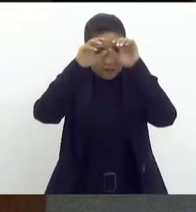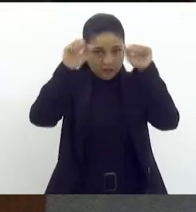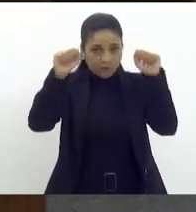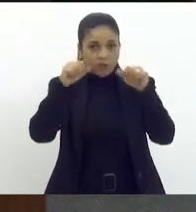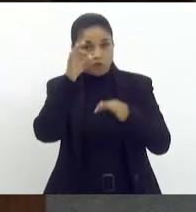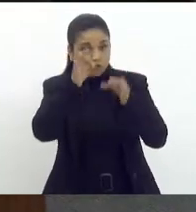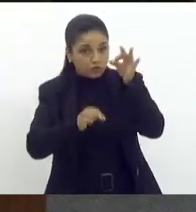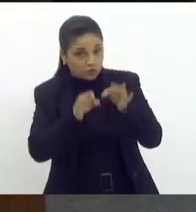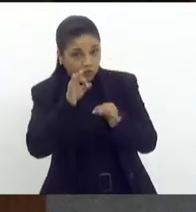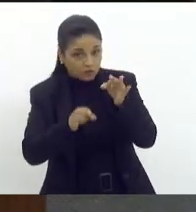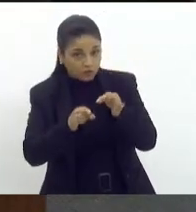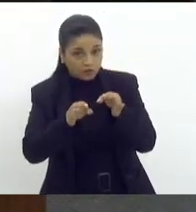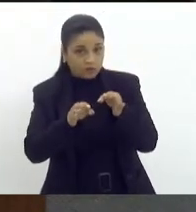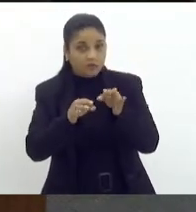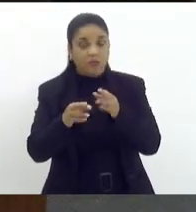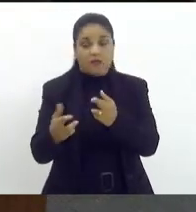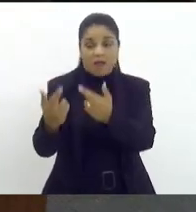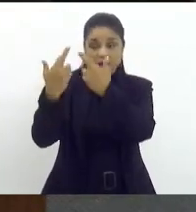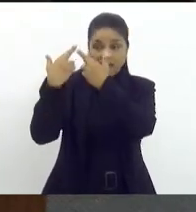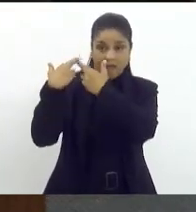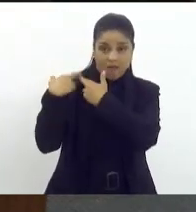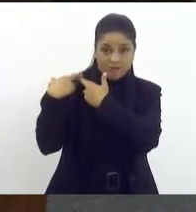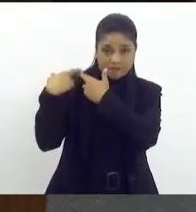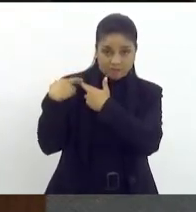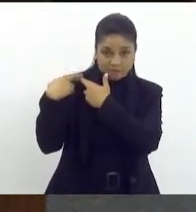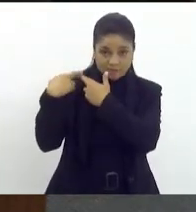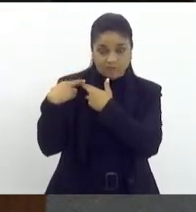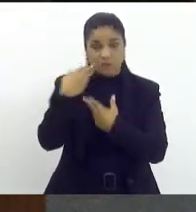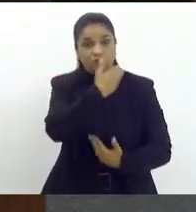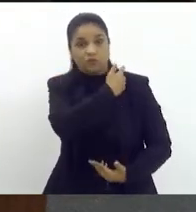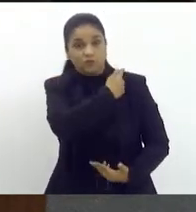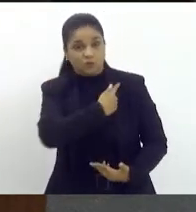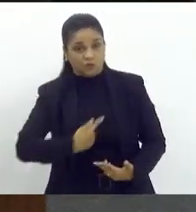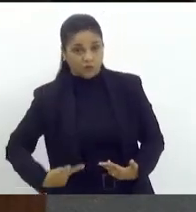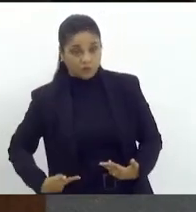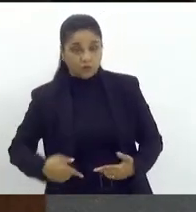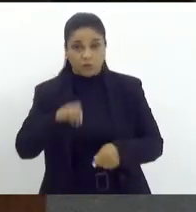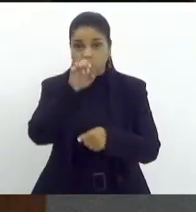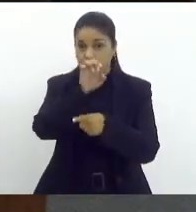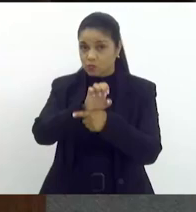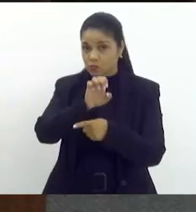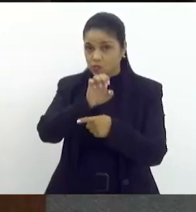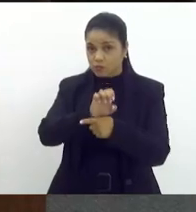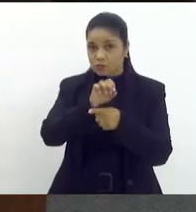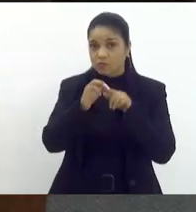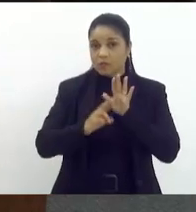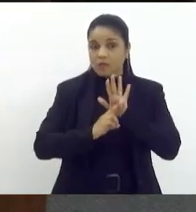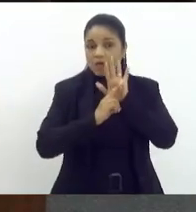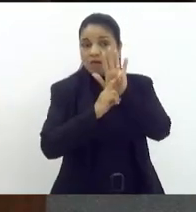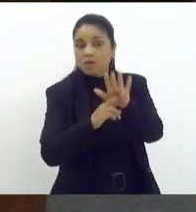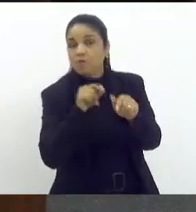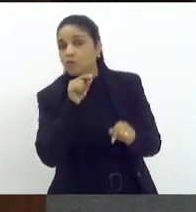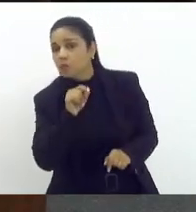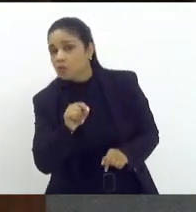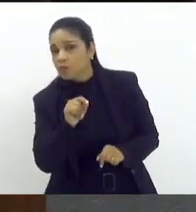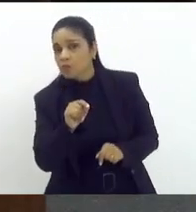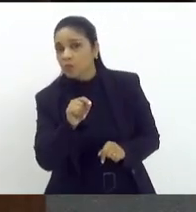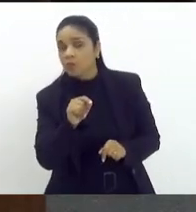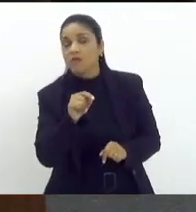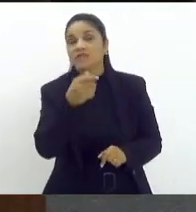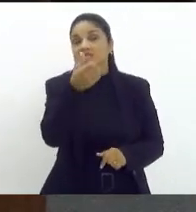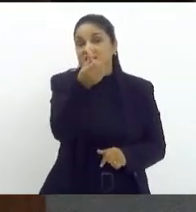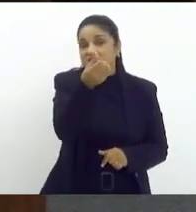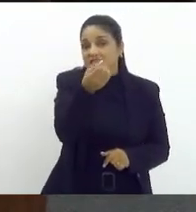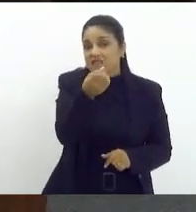trazendo a responsabilização do governador do Estado em apresentar em até 60